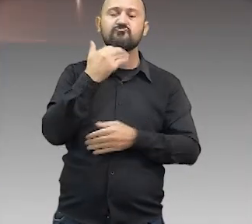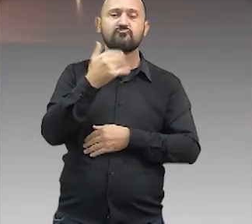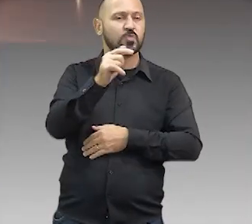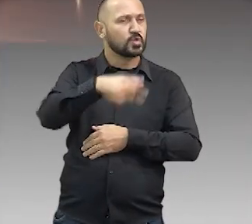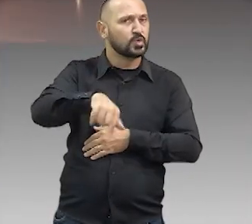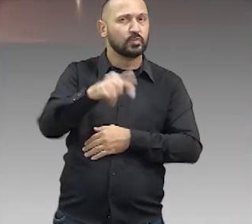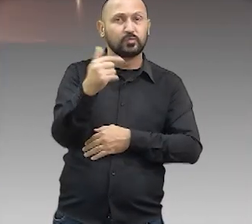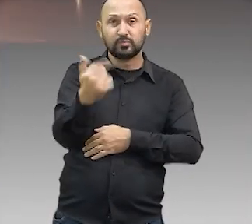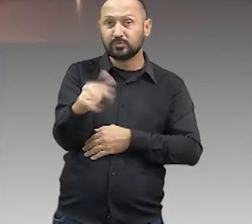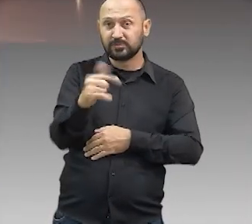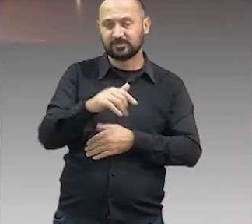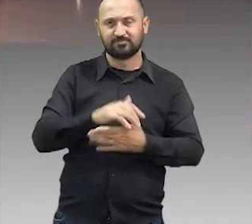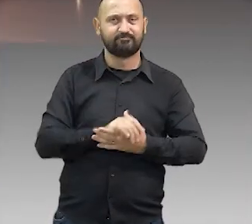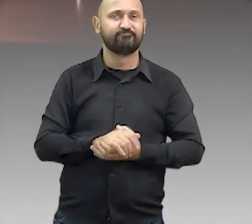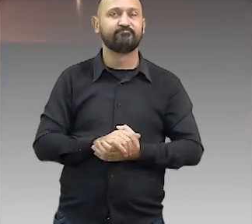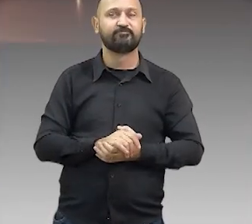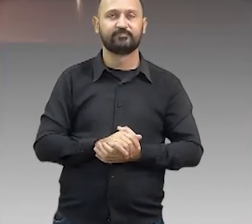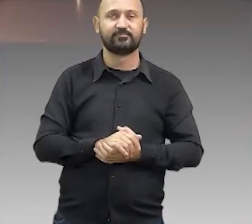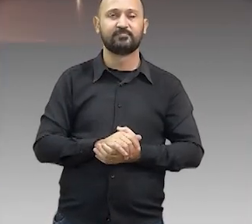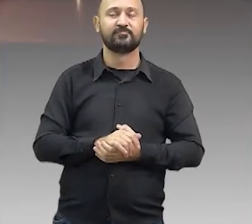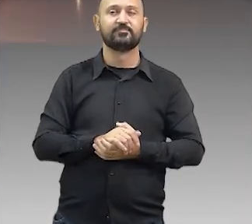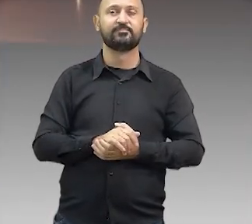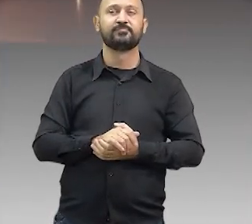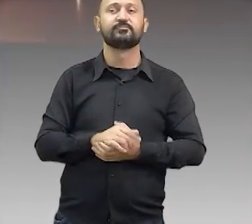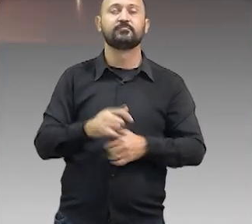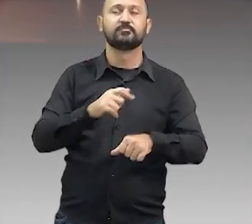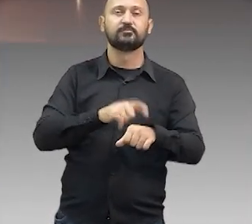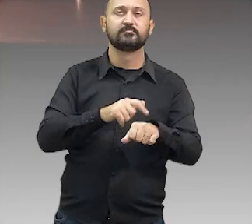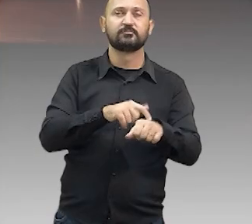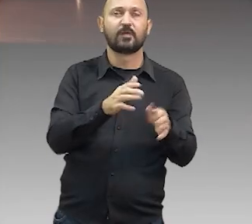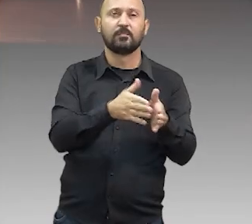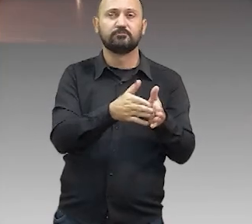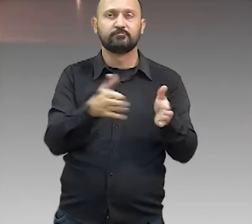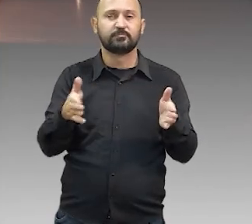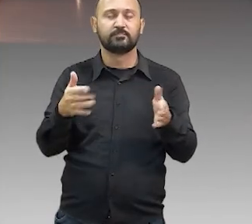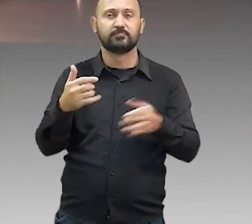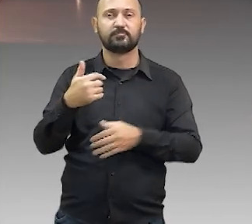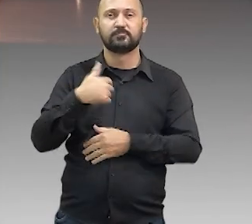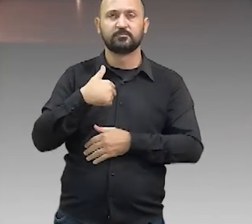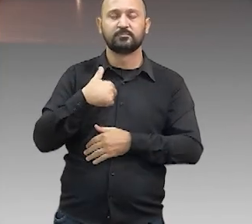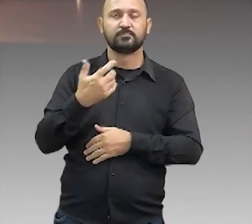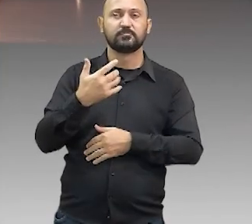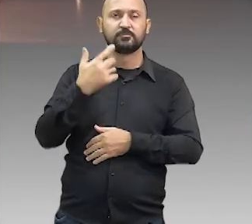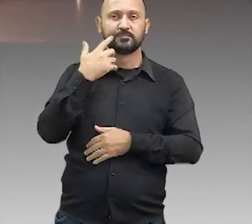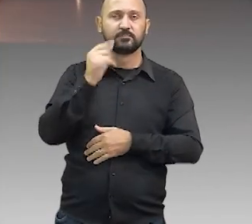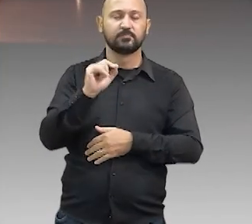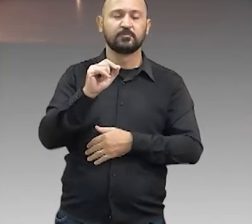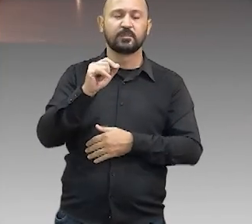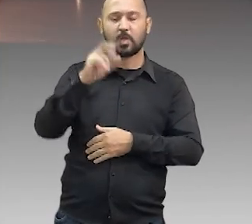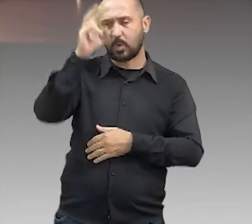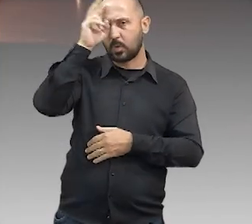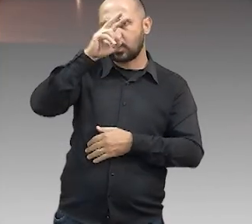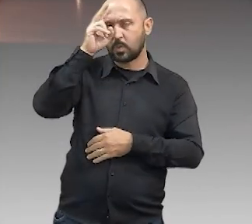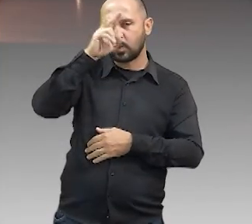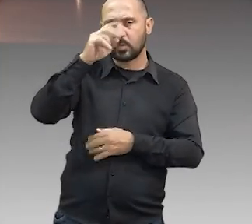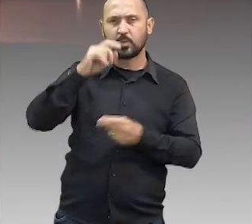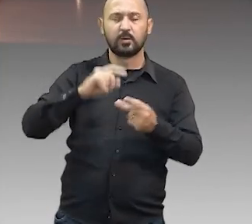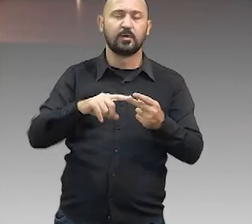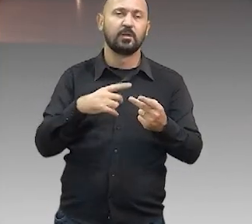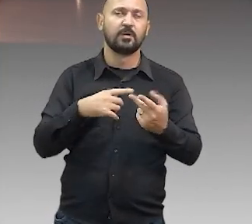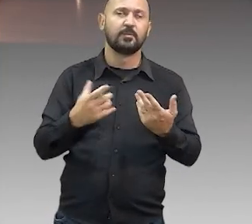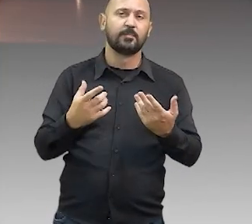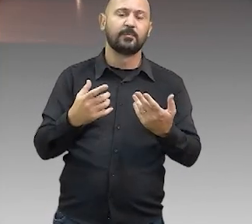que nenhuma redação tinha. Então foi um período que eu sempre lembro e